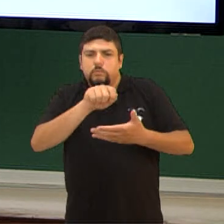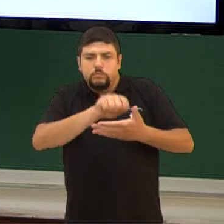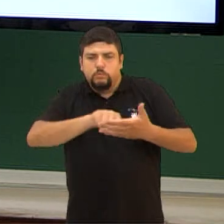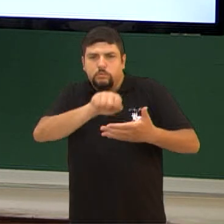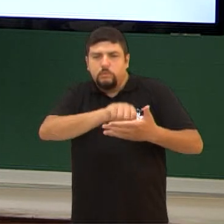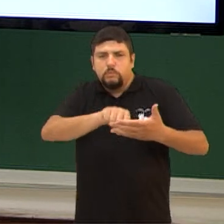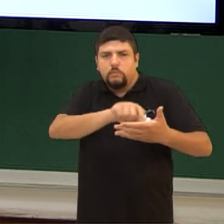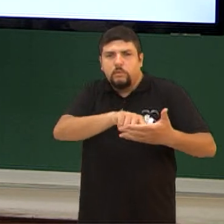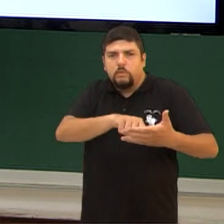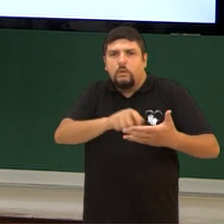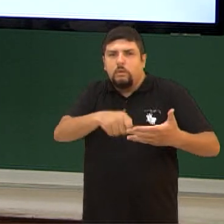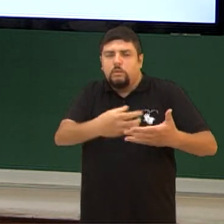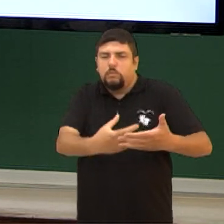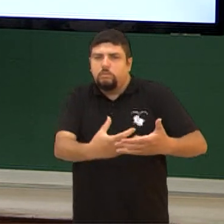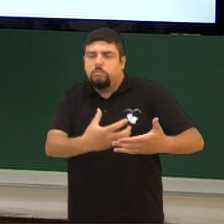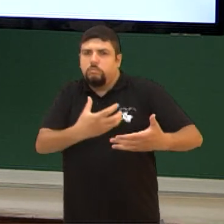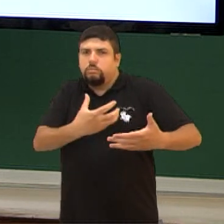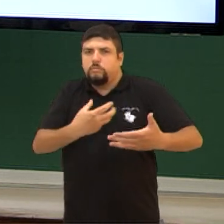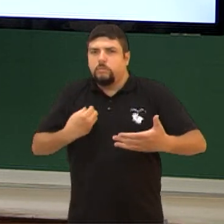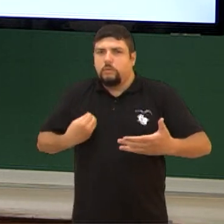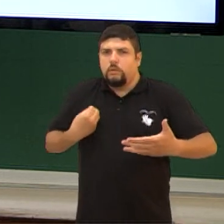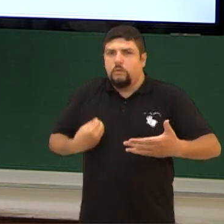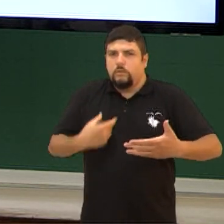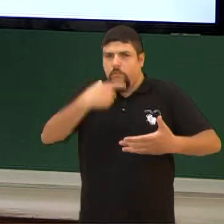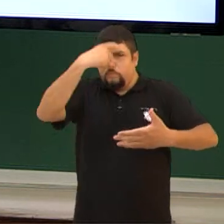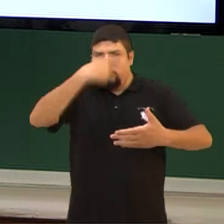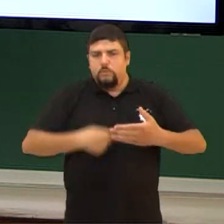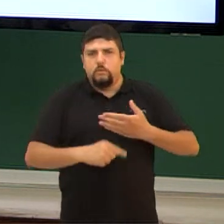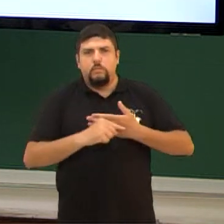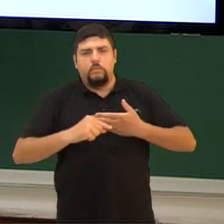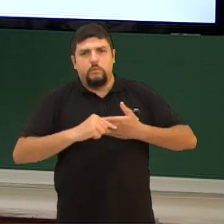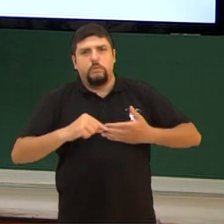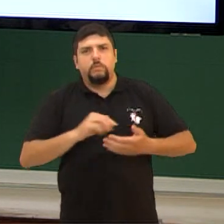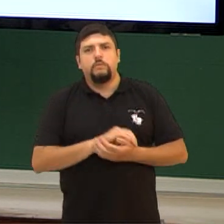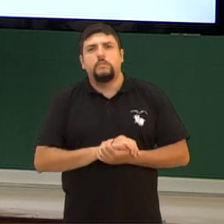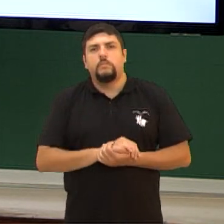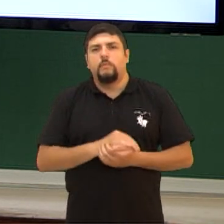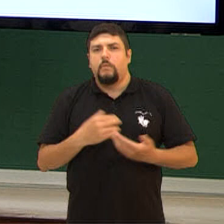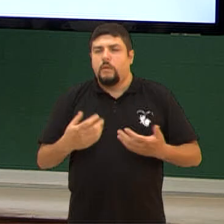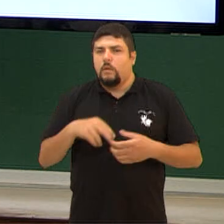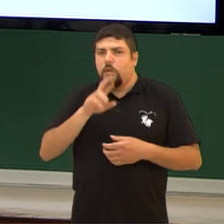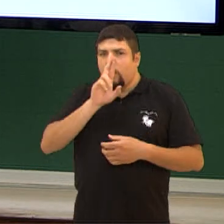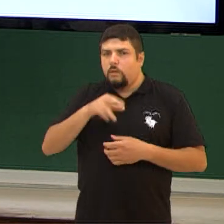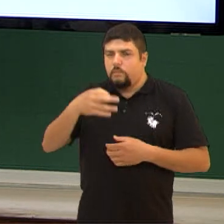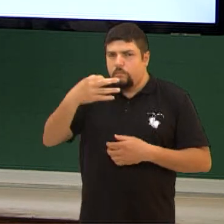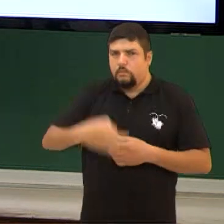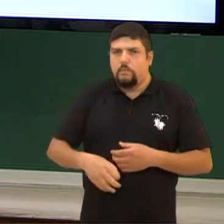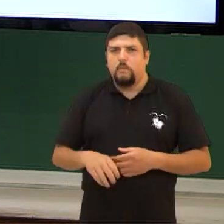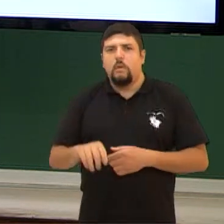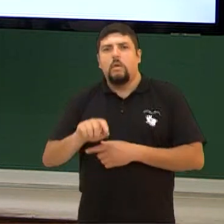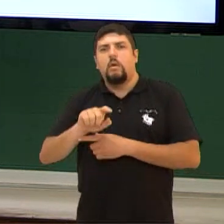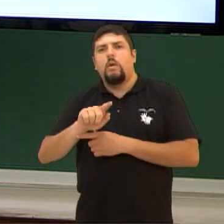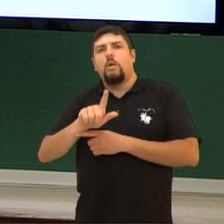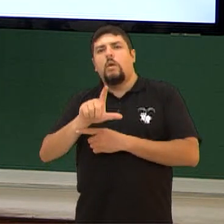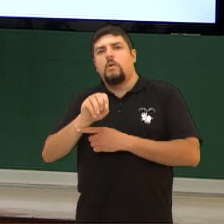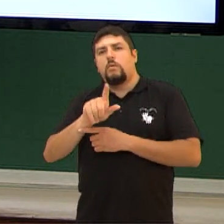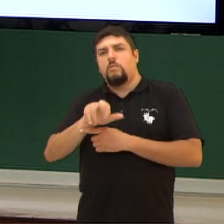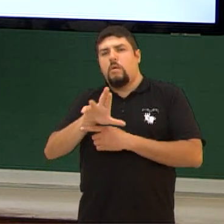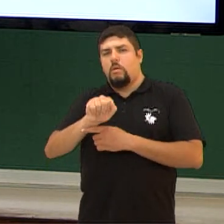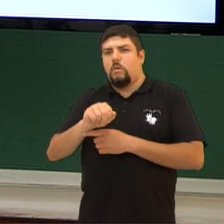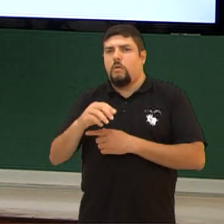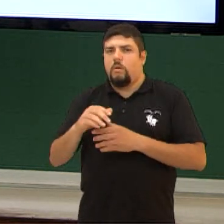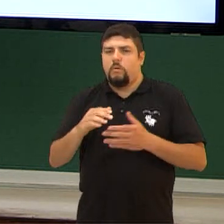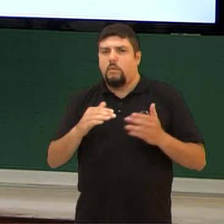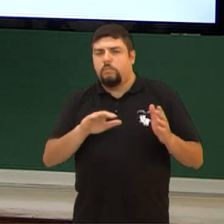do autor, tá? Então, a resposta certa, que diz assim, olha, que a Glória, falecida em 2004, ela foi uma